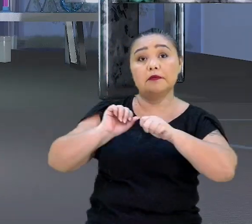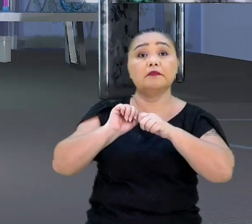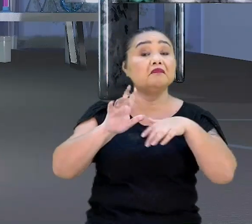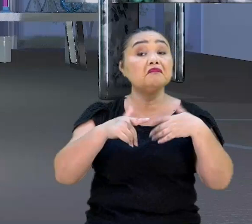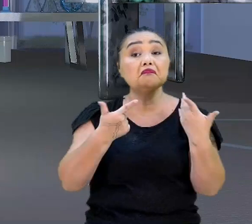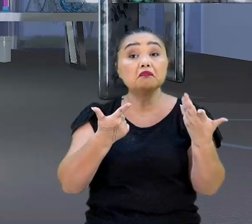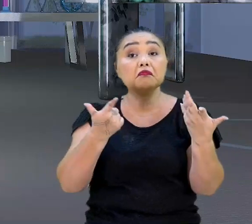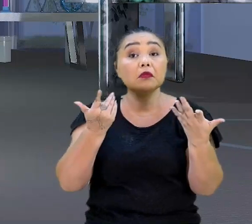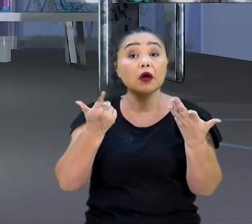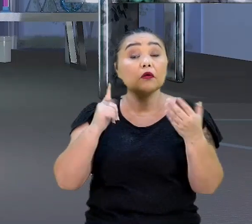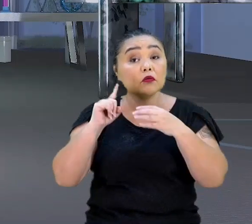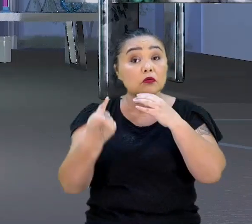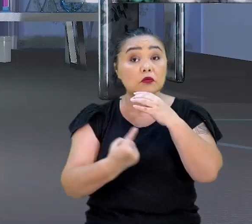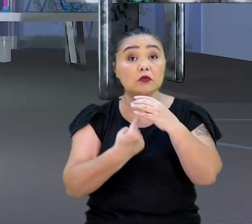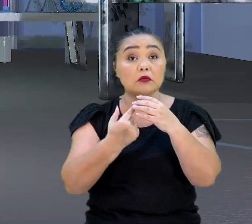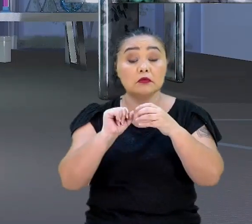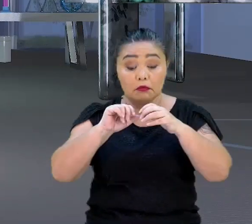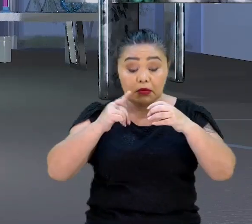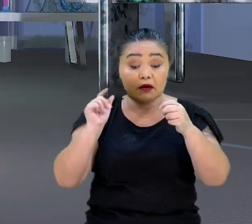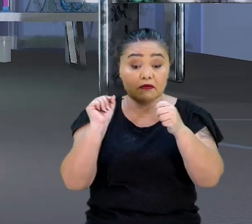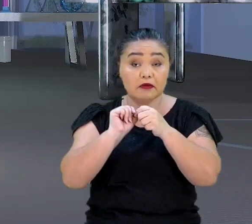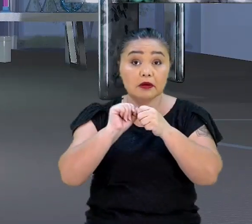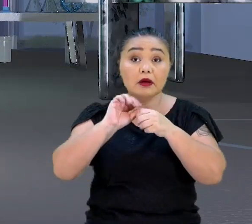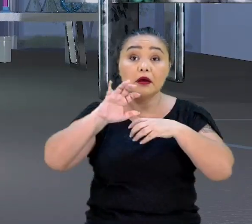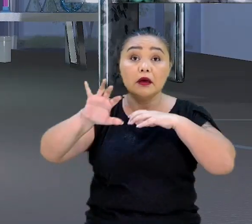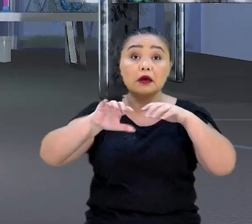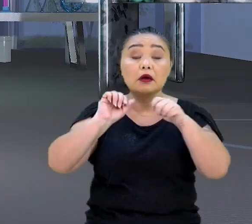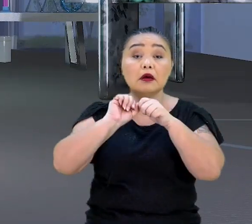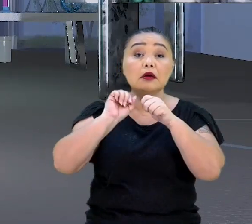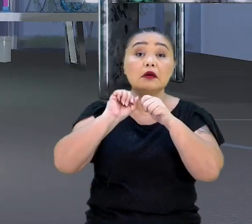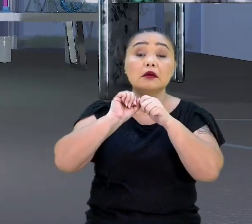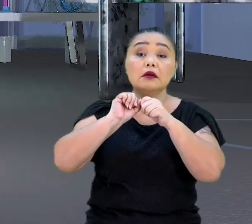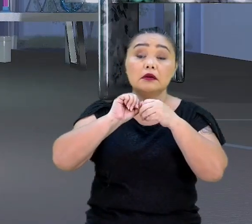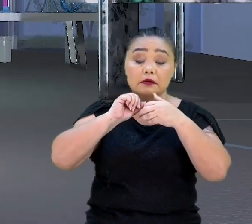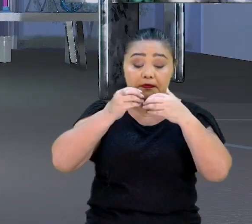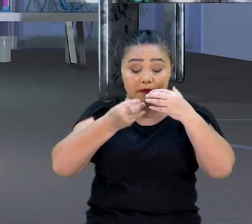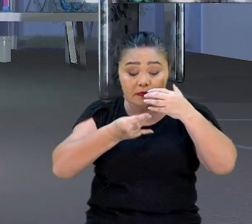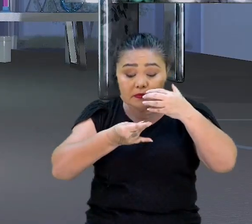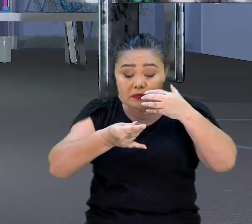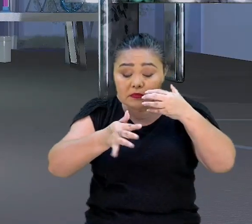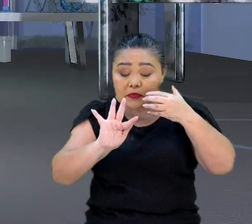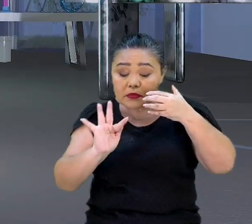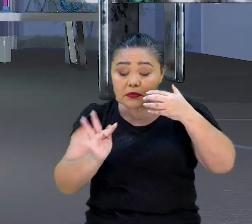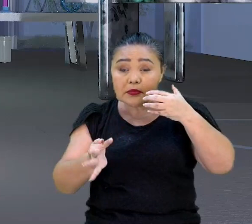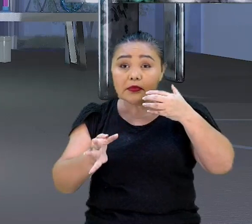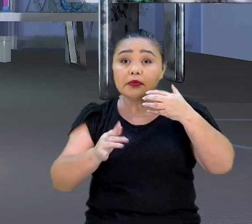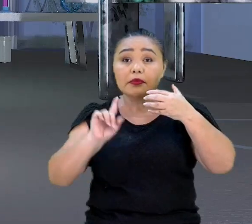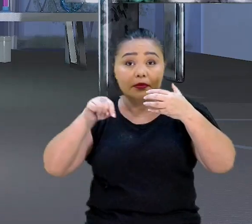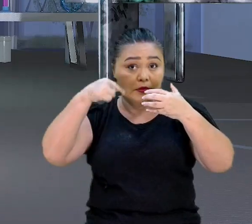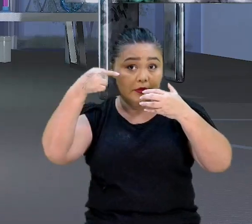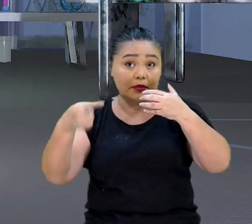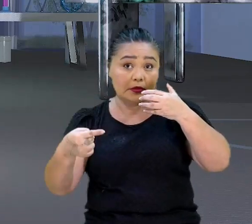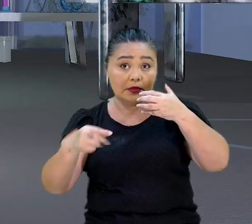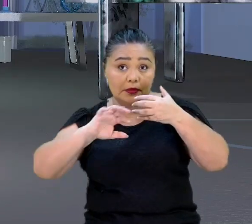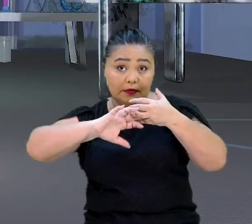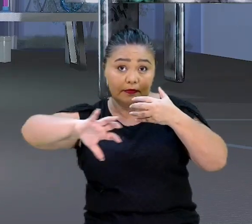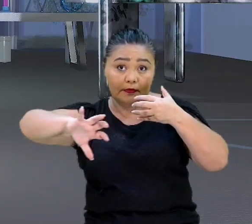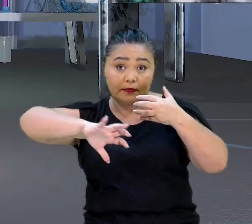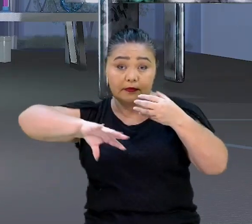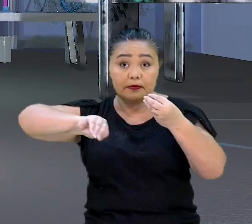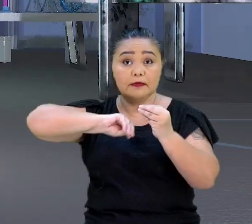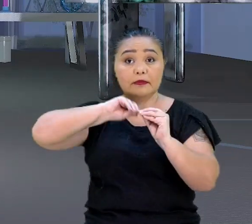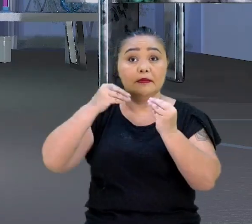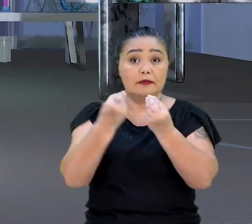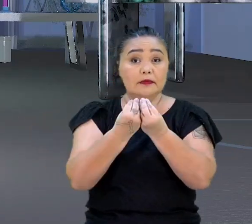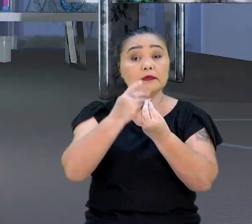decantação. Para fazer essa separação, eu vou precisar fazer uma destilação simples, que é um dos processos de separação de mistura que